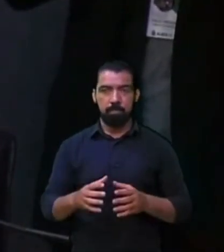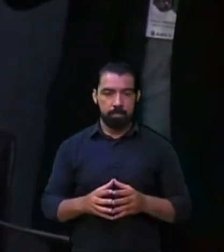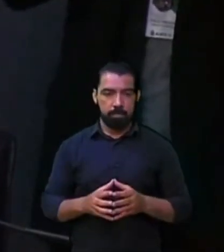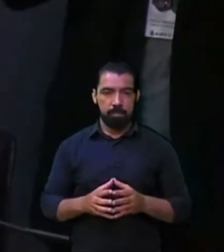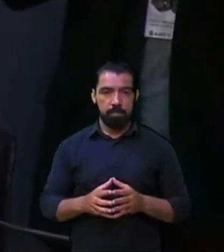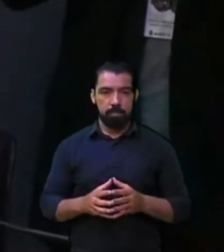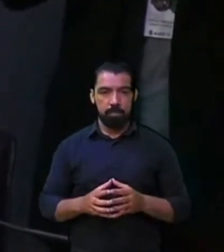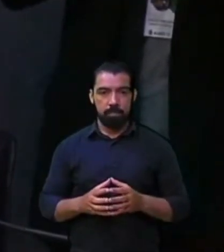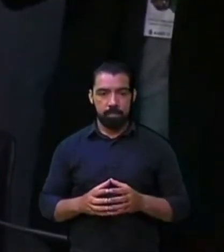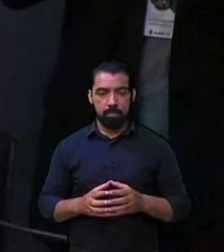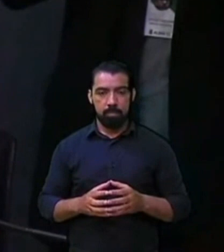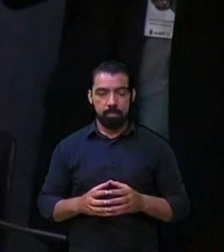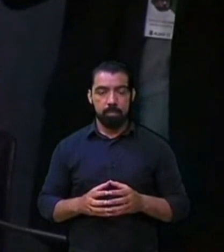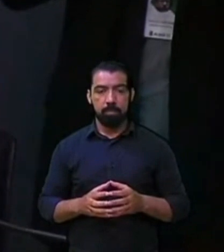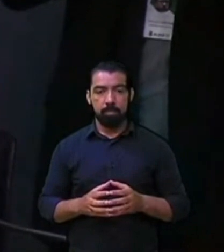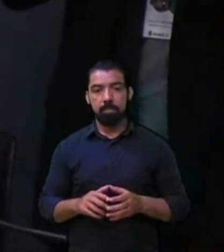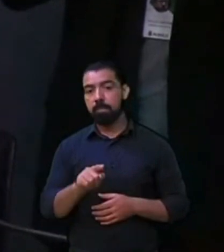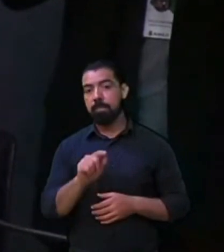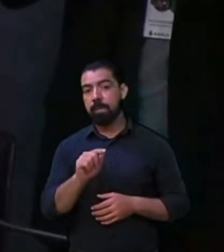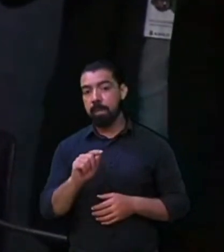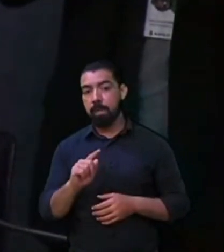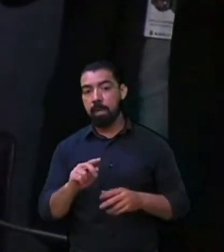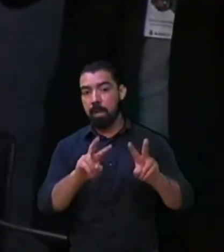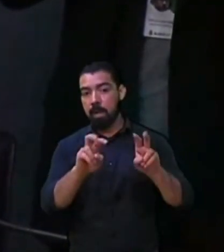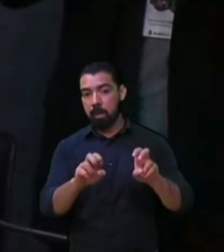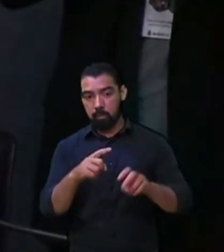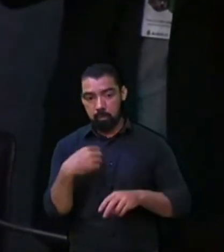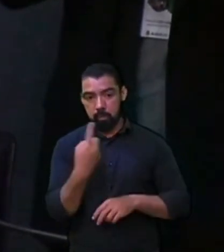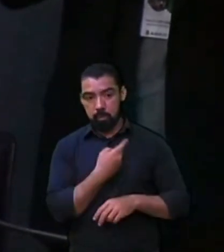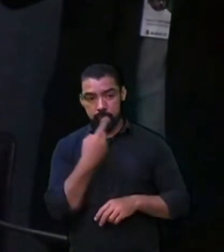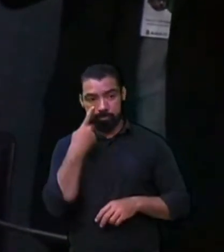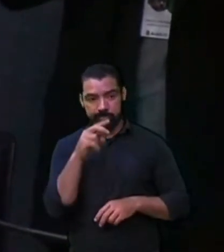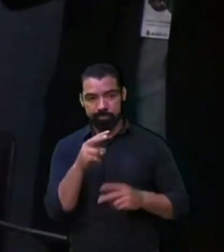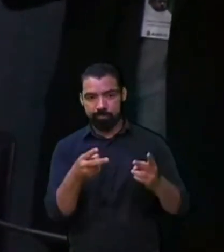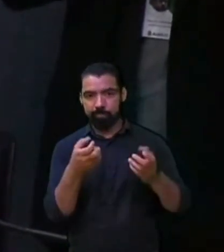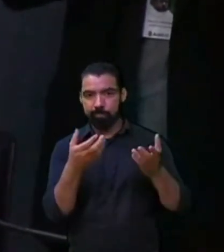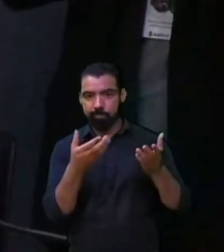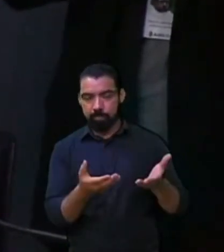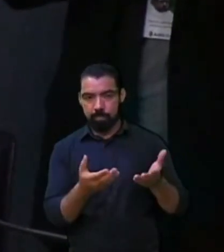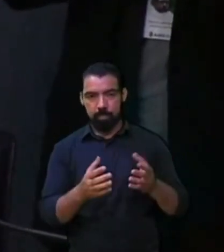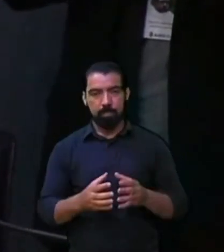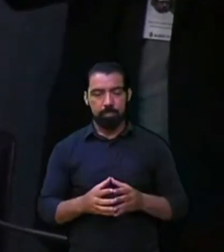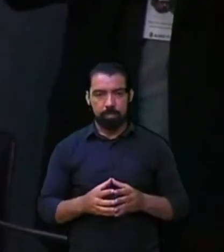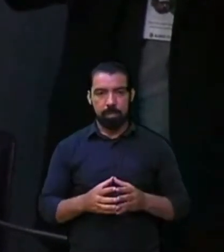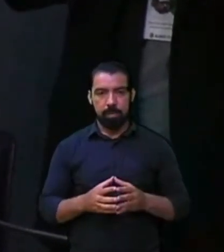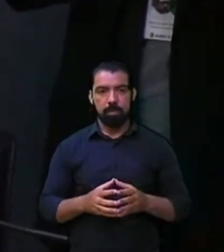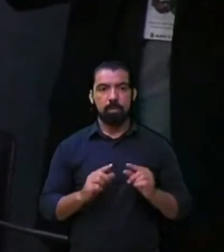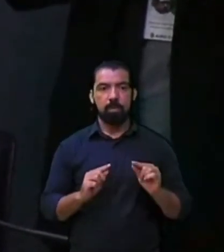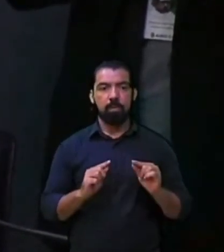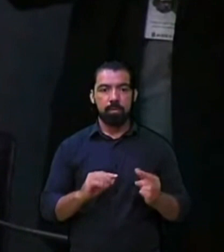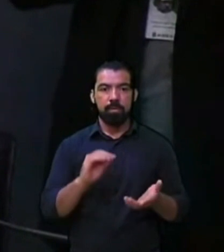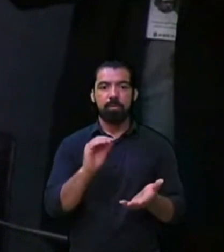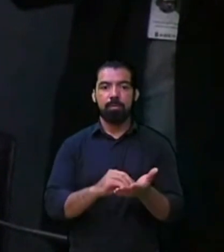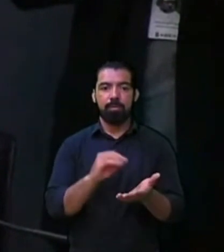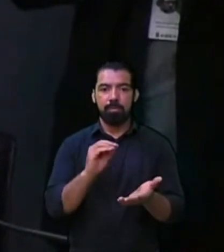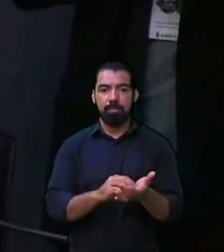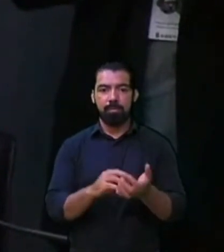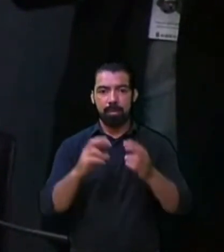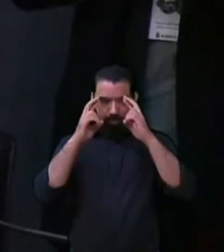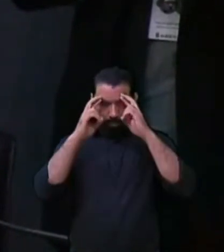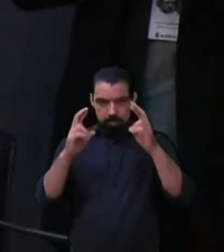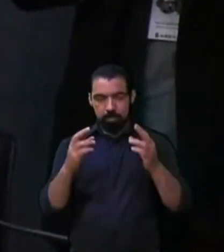acusação da natureza que nós acabamos de ouvir Beira a irresponsabilidade ou